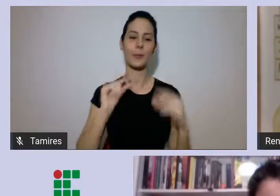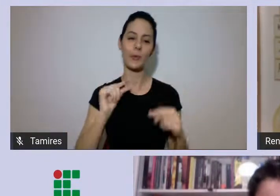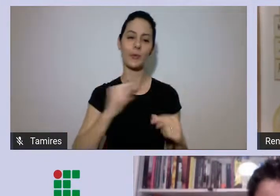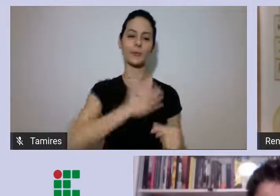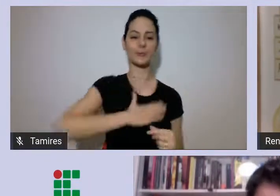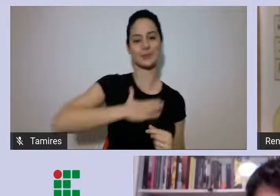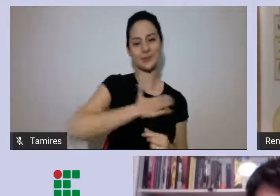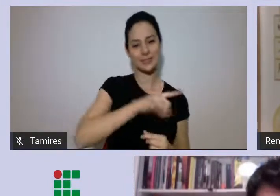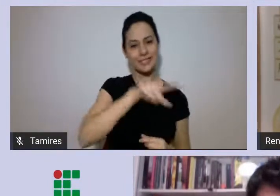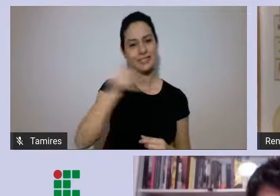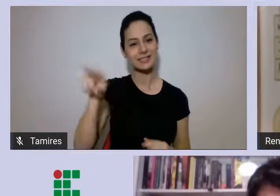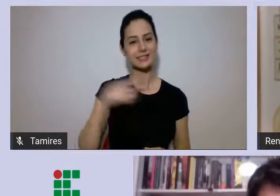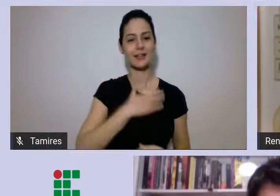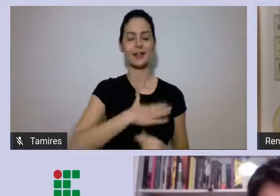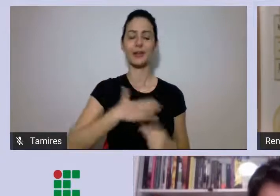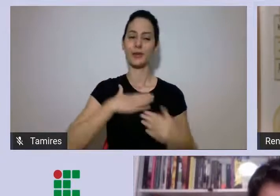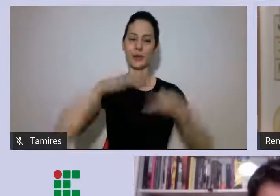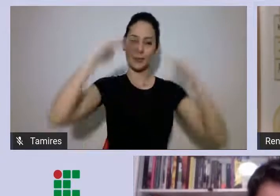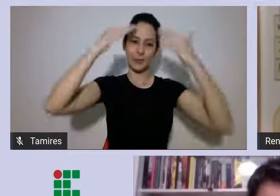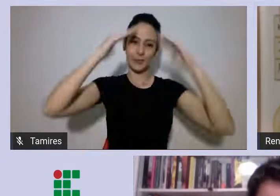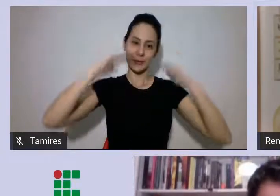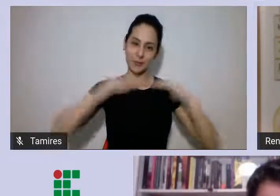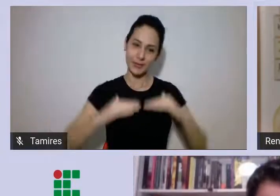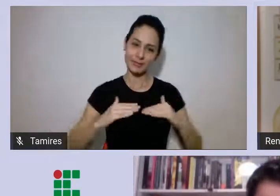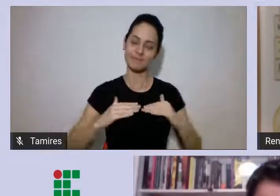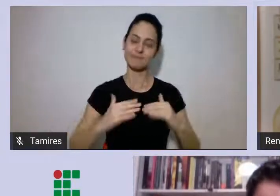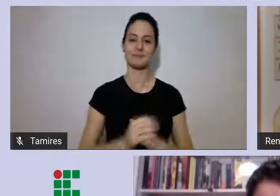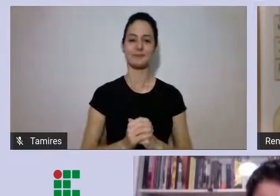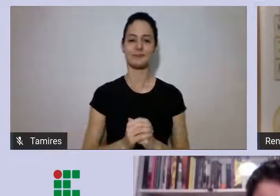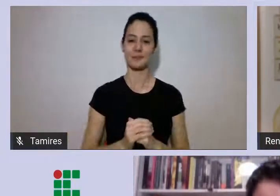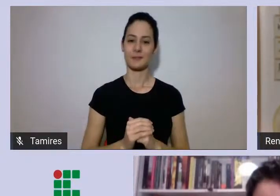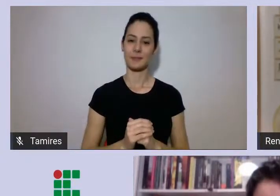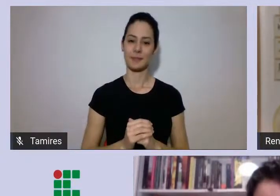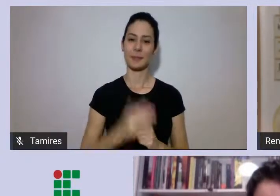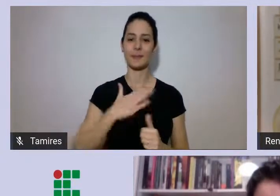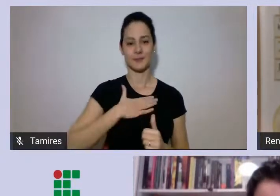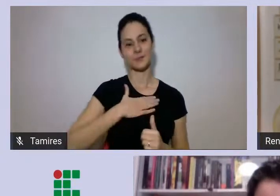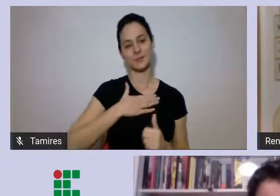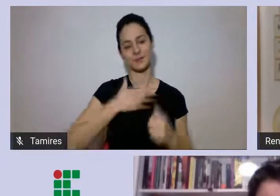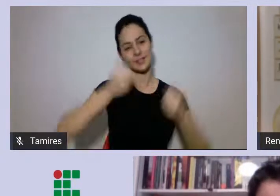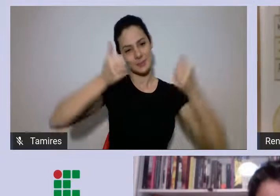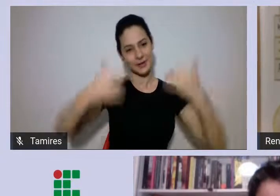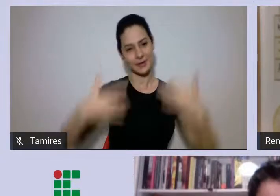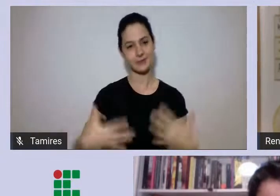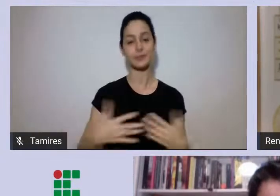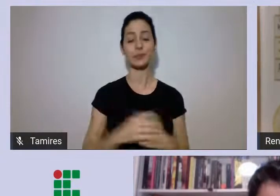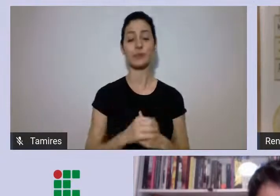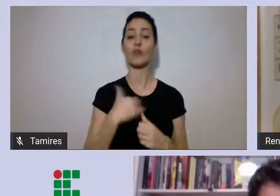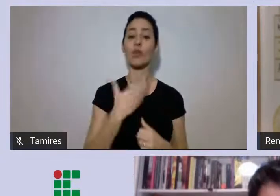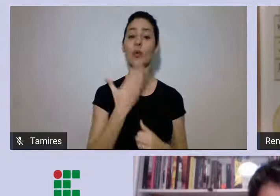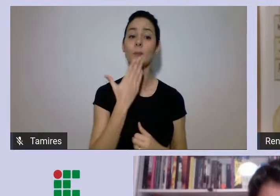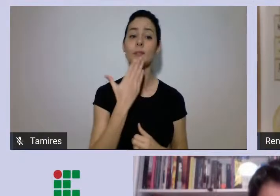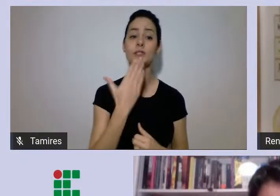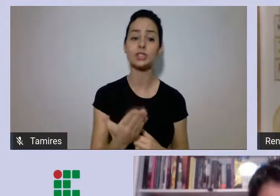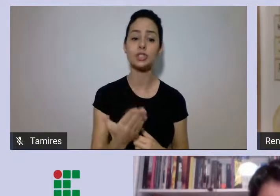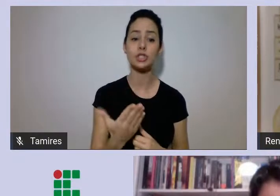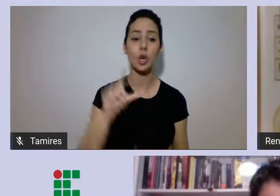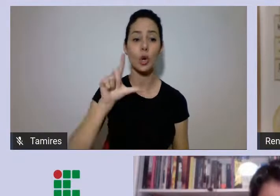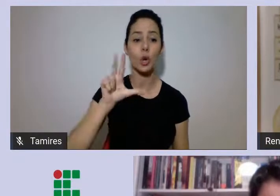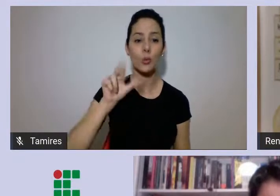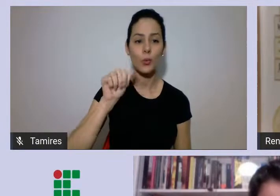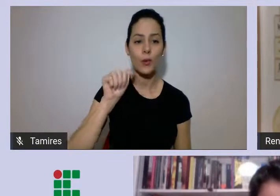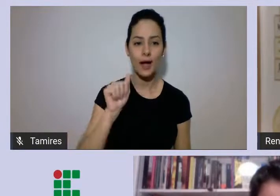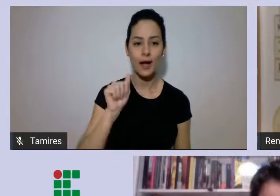de um alento para vocês com a minha fala. Eu vou pedir para a Lua, que está